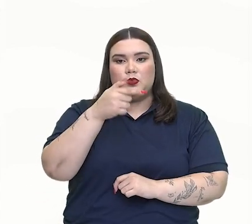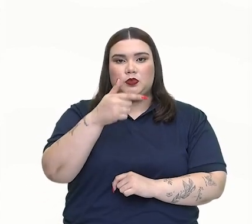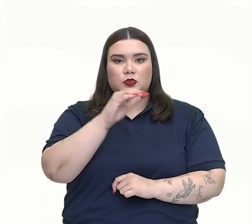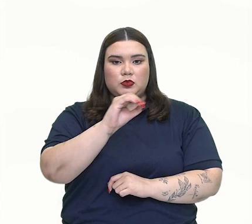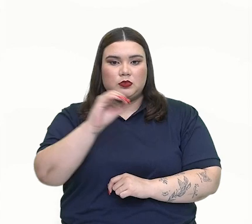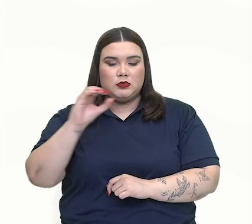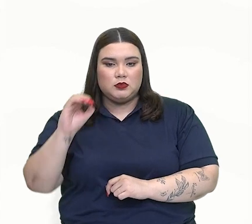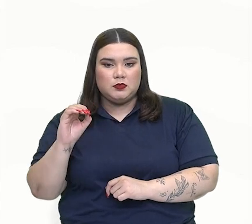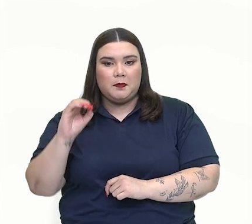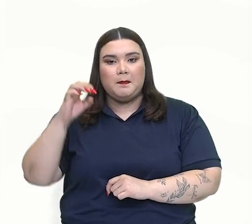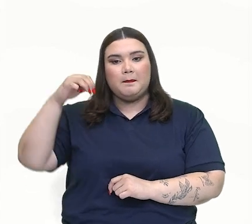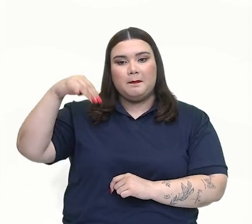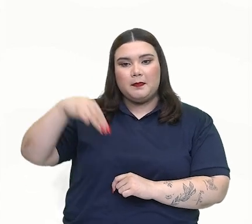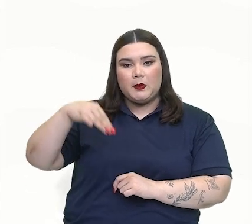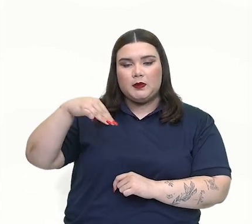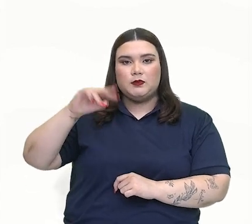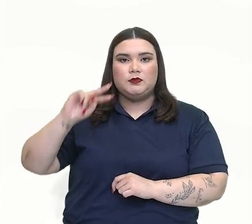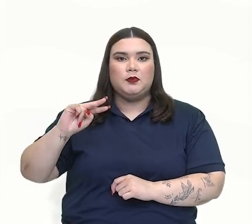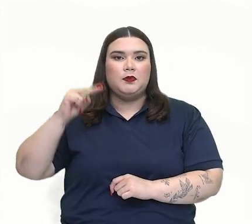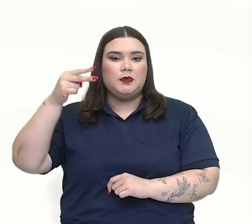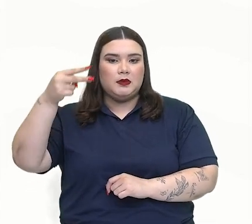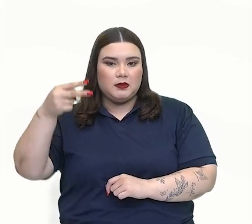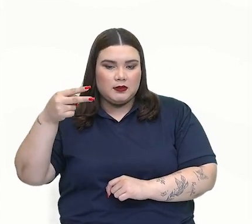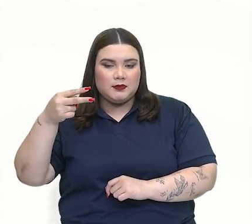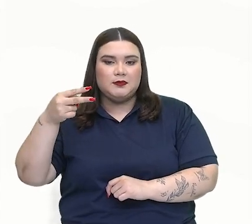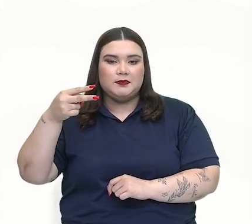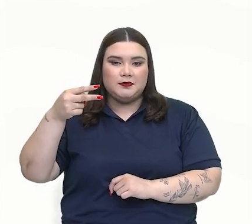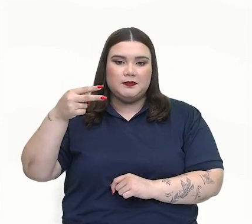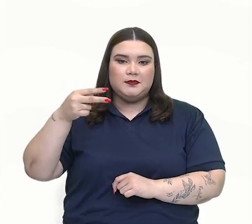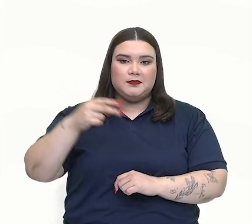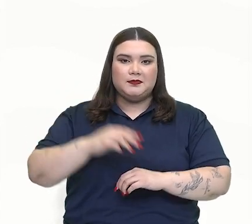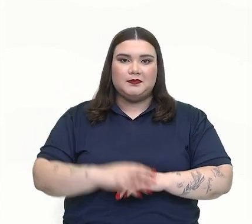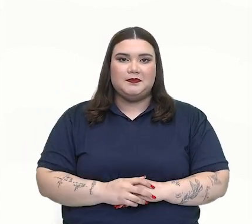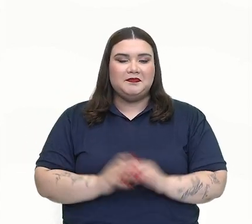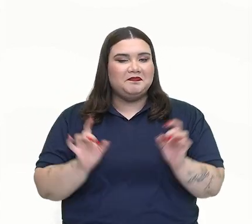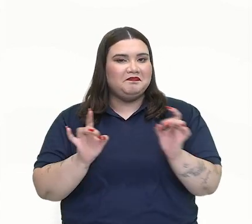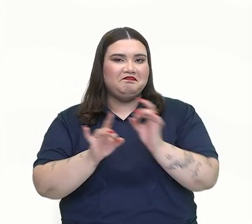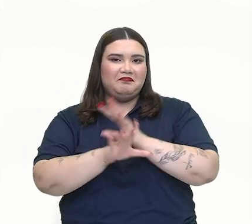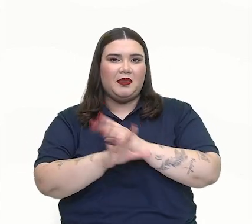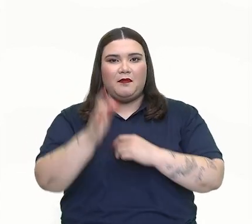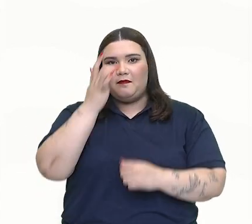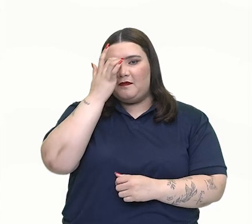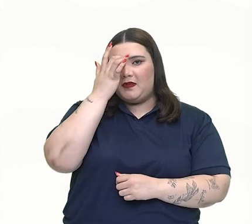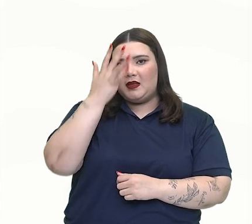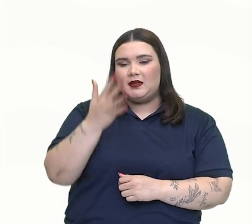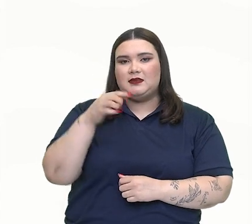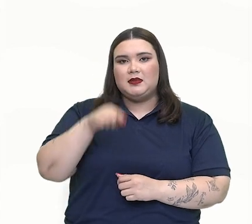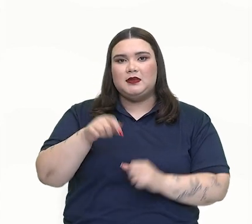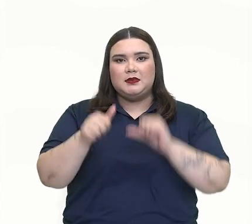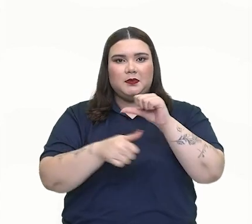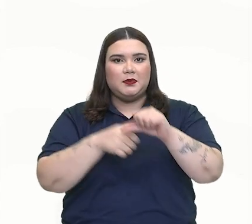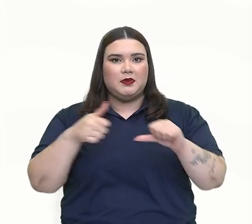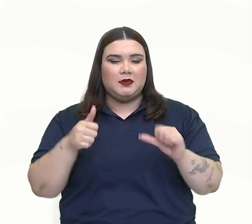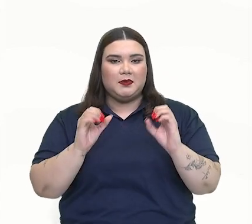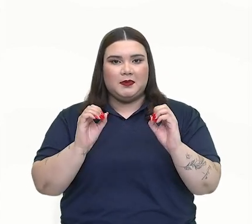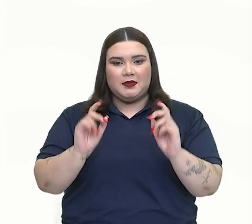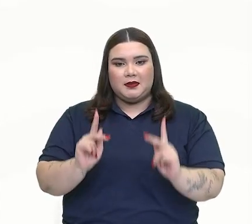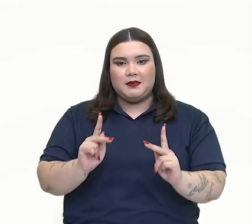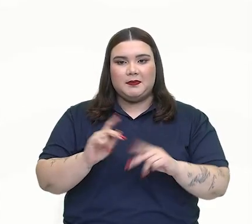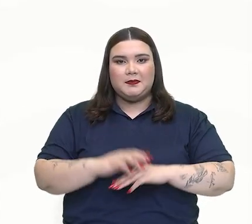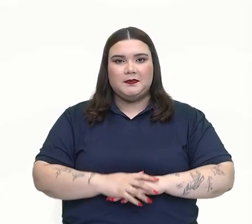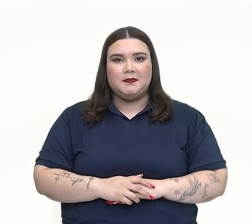1.200. 1.200 metros quadrados. Pronto, está feita a conversão, tá